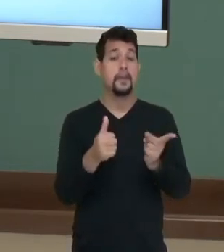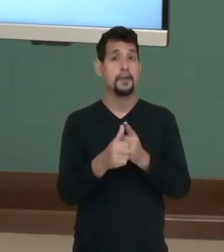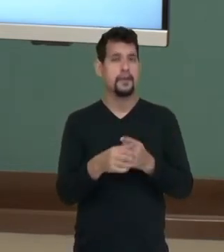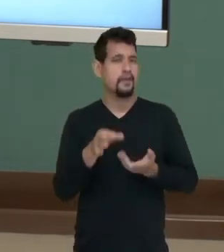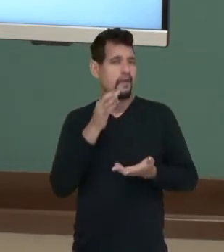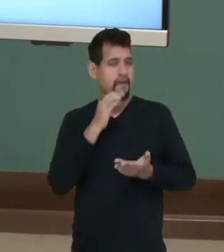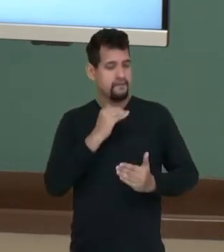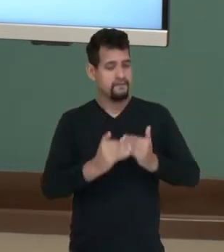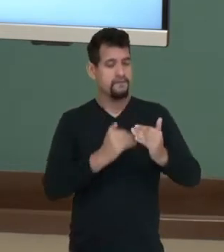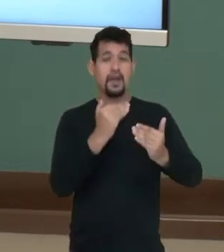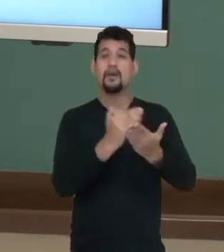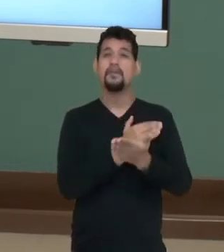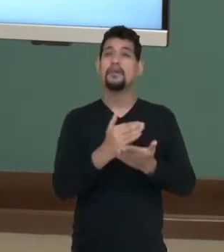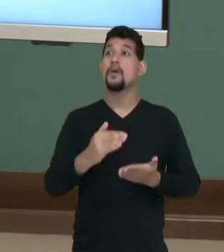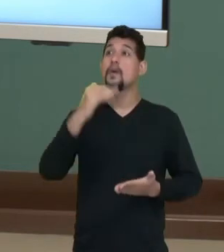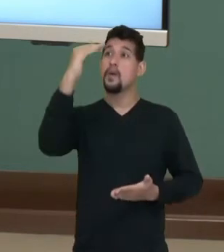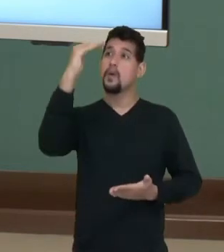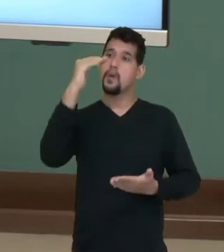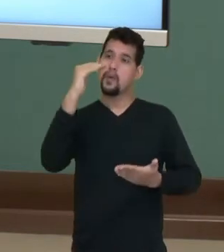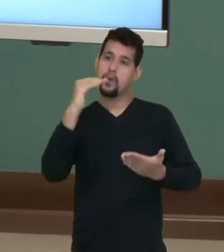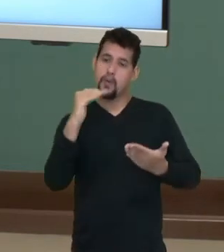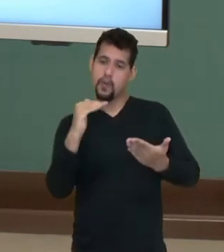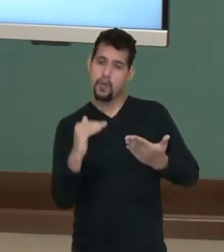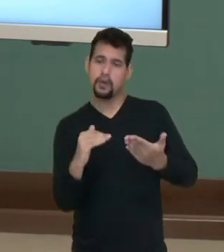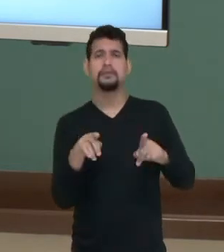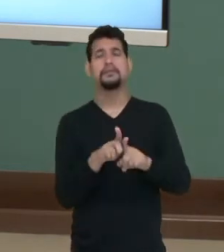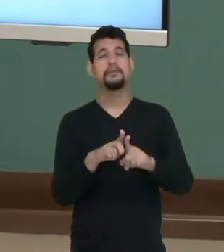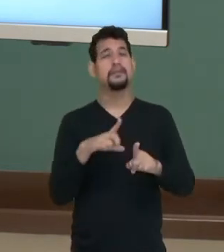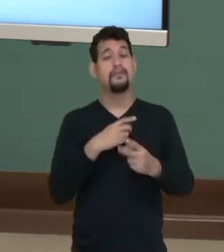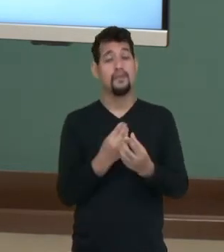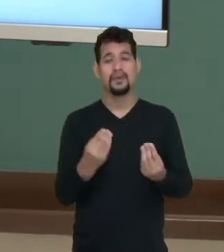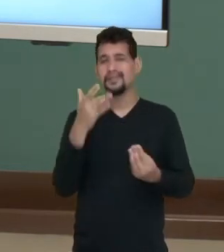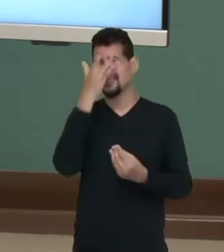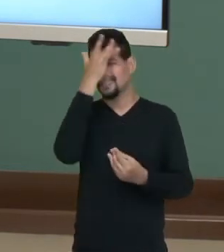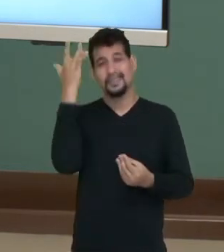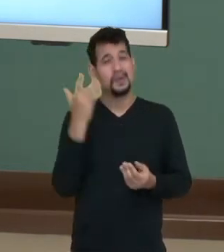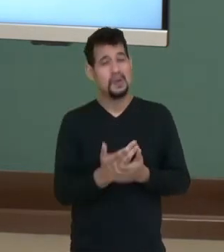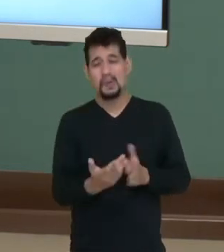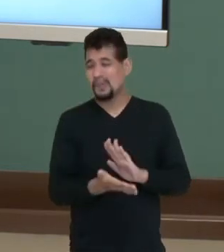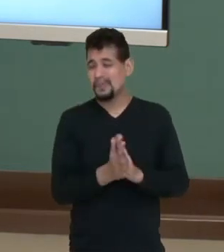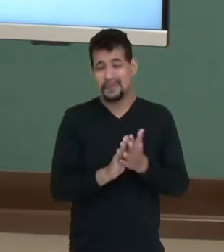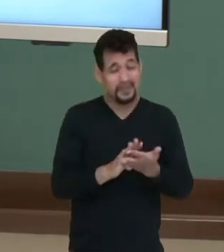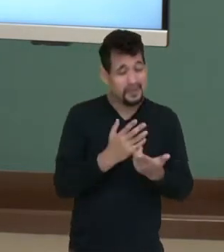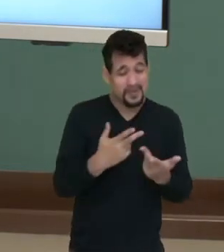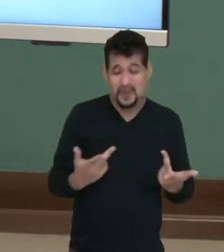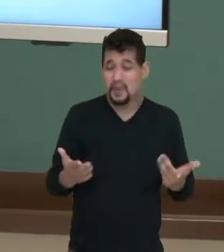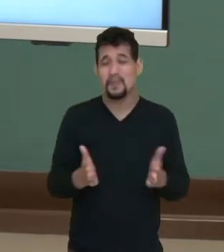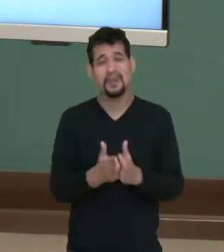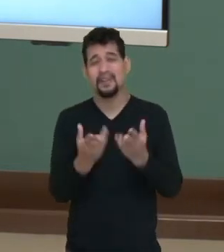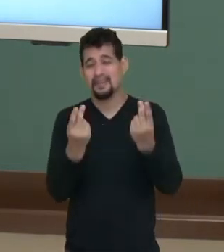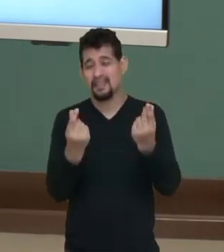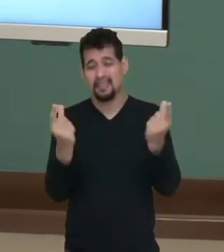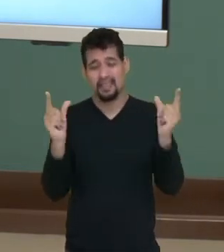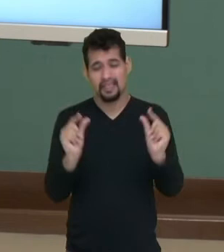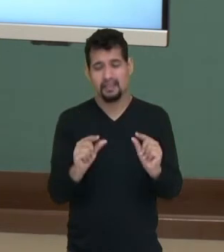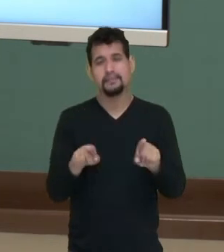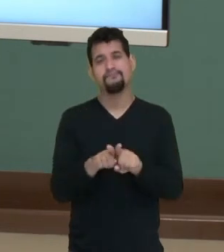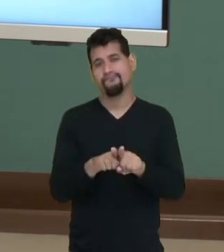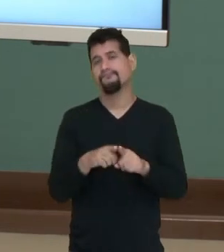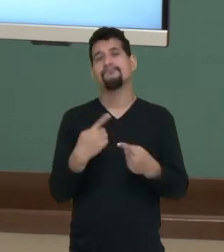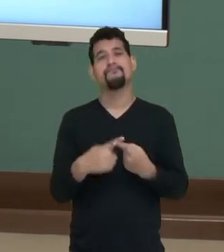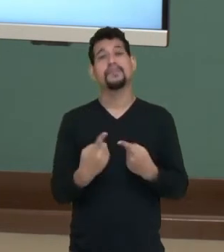café começou a declinar, ok? E nisso então levou muitas pessoas também à ruína e assim por diante. Então